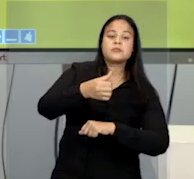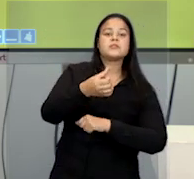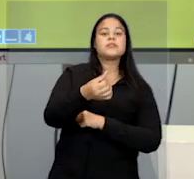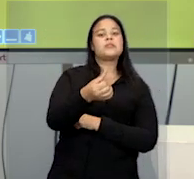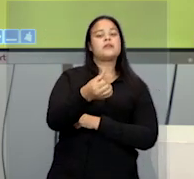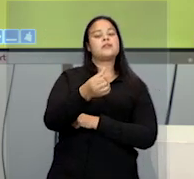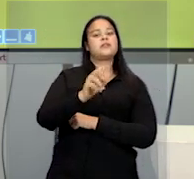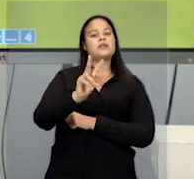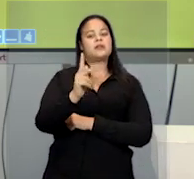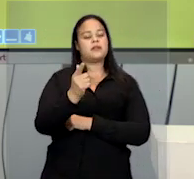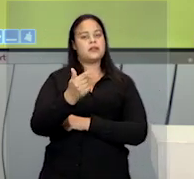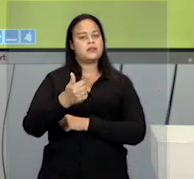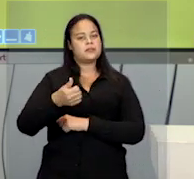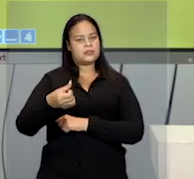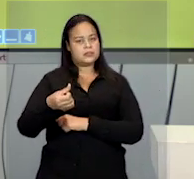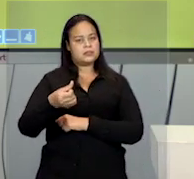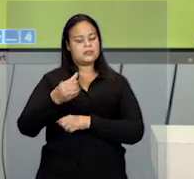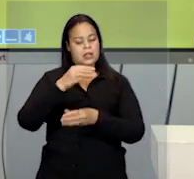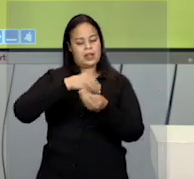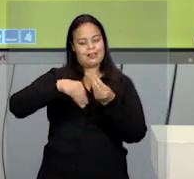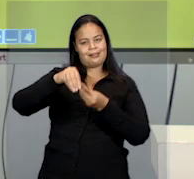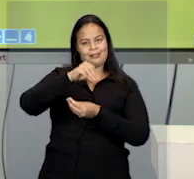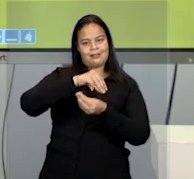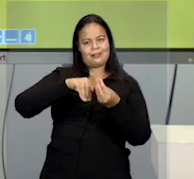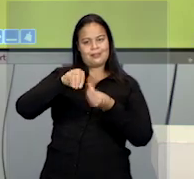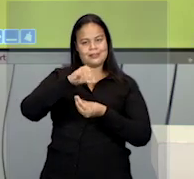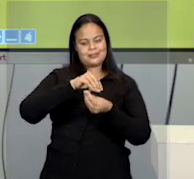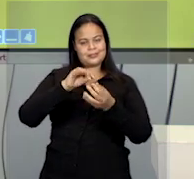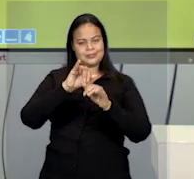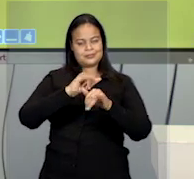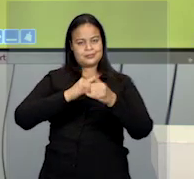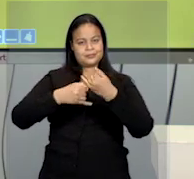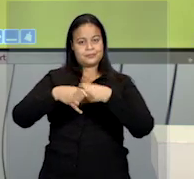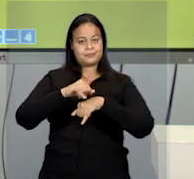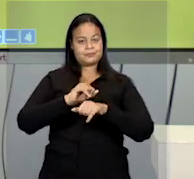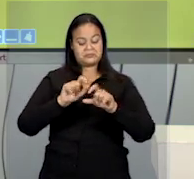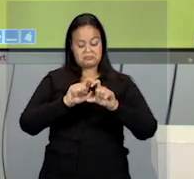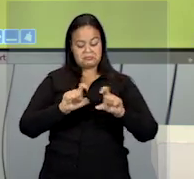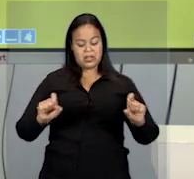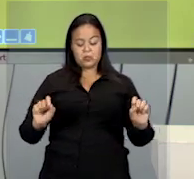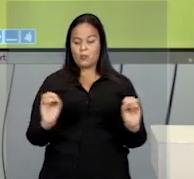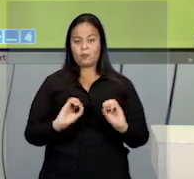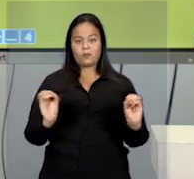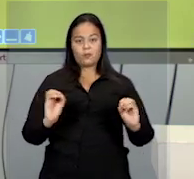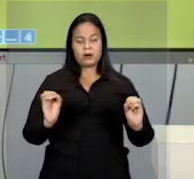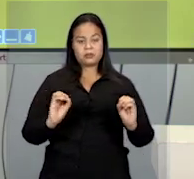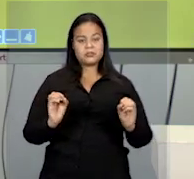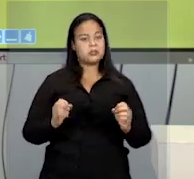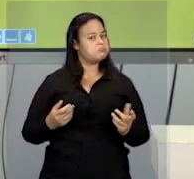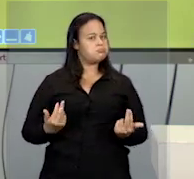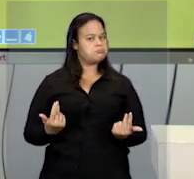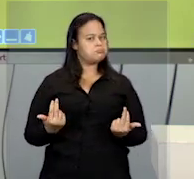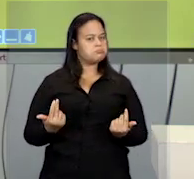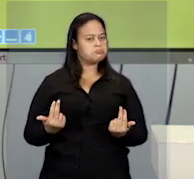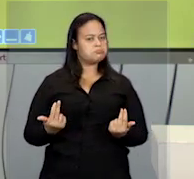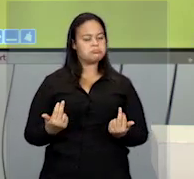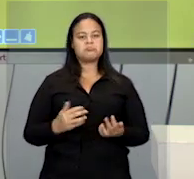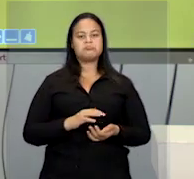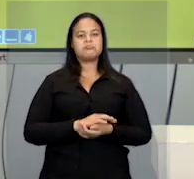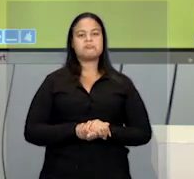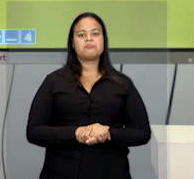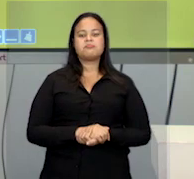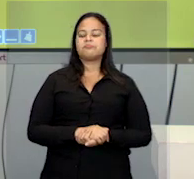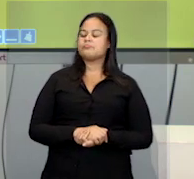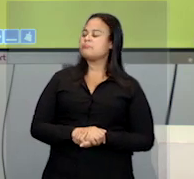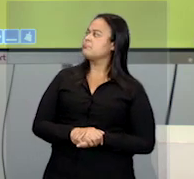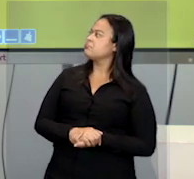C6H6, que era aquela reação. Nessa reação de baixo eu não fiz nada, né? Então, o valor é o mesmo. O